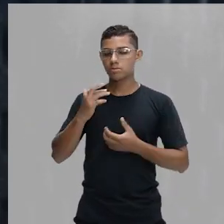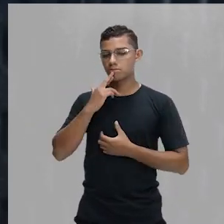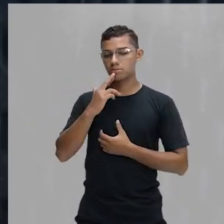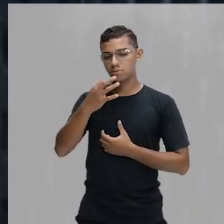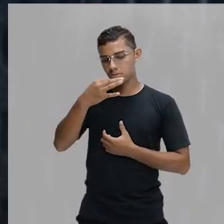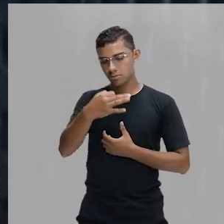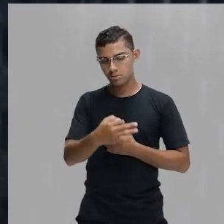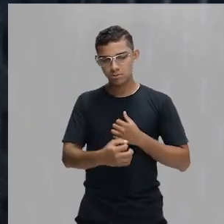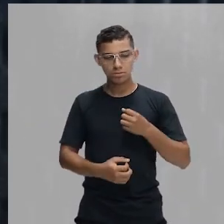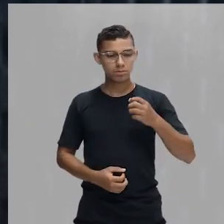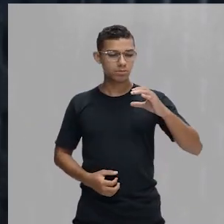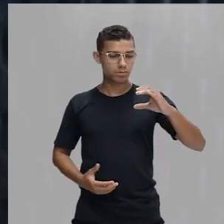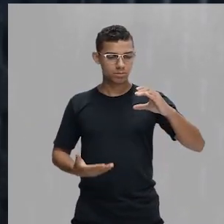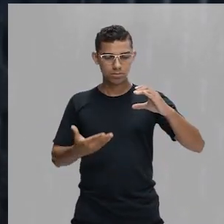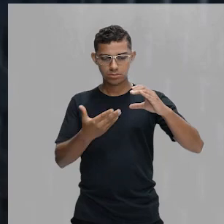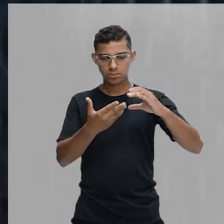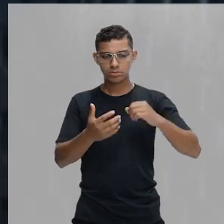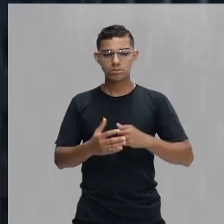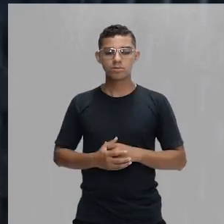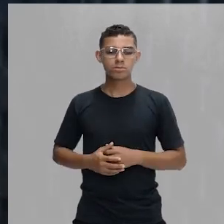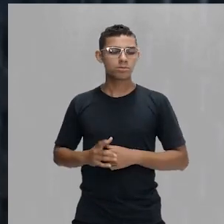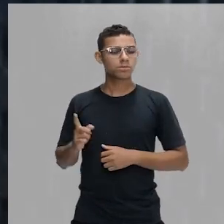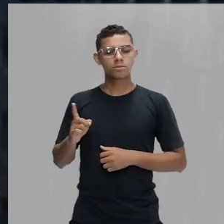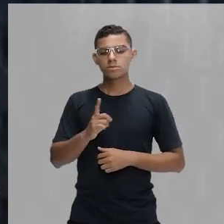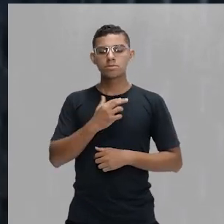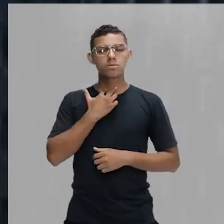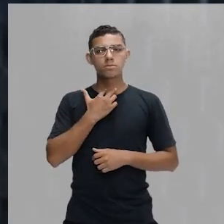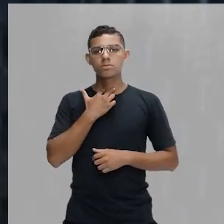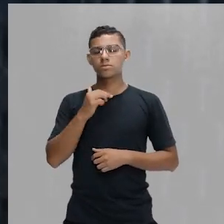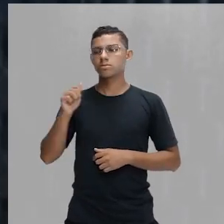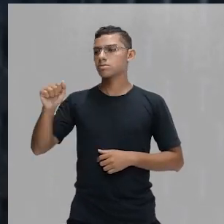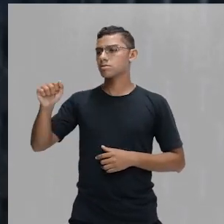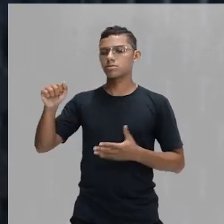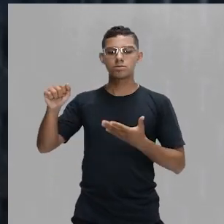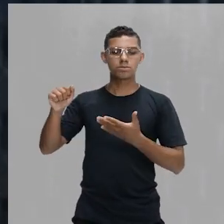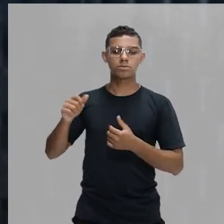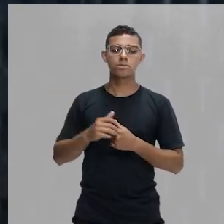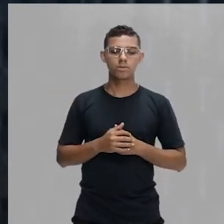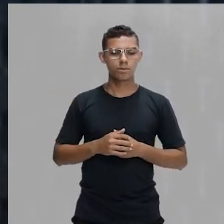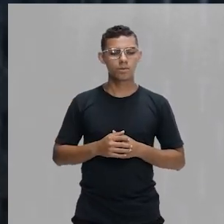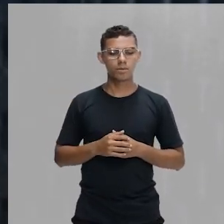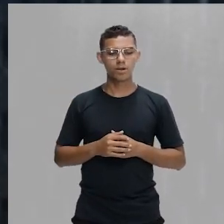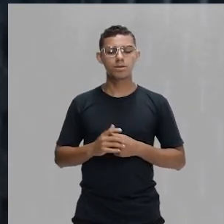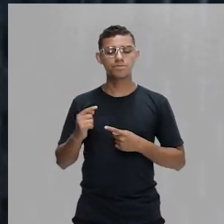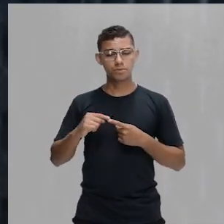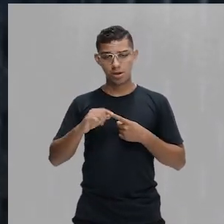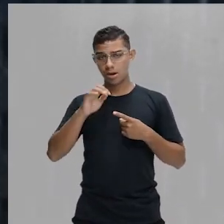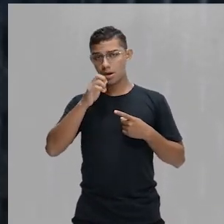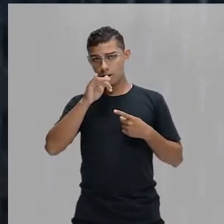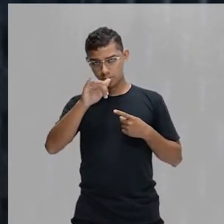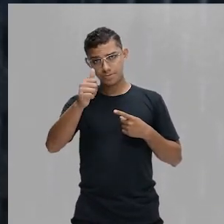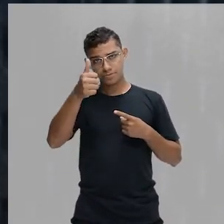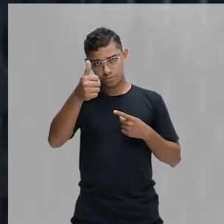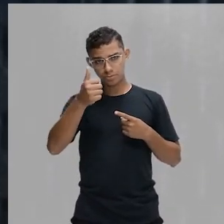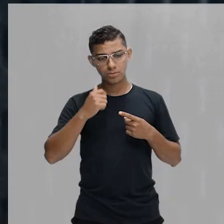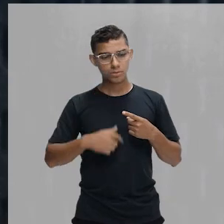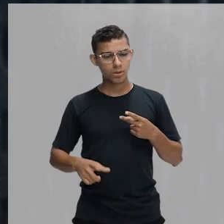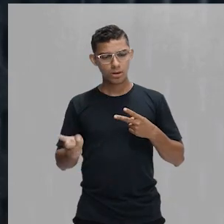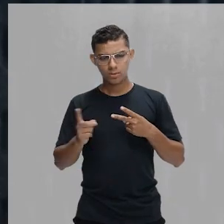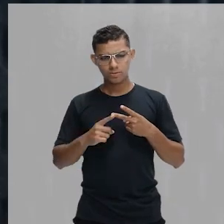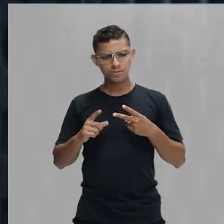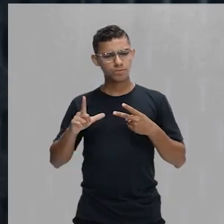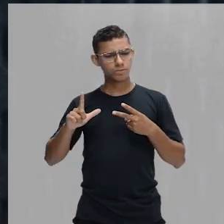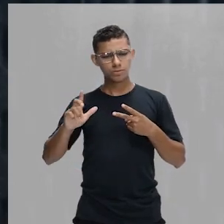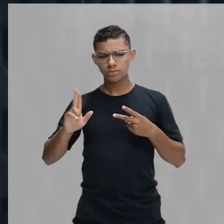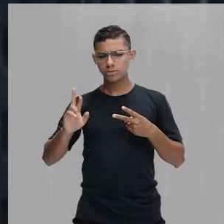resposta é a letra C. Então, por que não pode ser a letra A, por exemplo? Elétrica, luminosa e eólica. Elétrica, tudo bem, mas